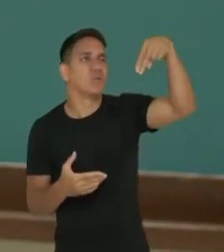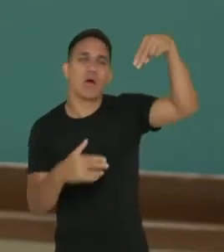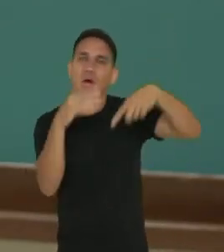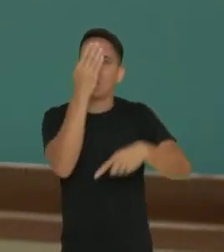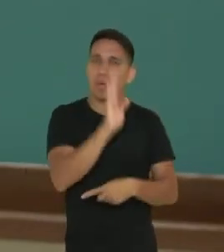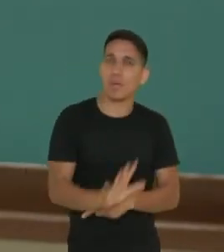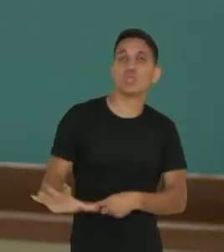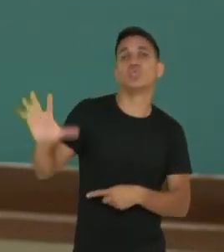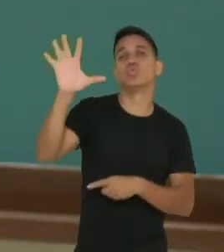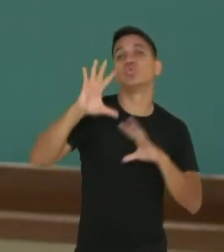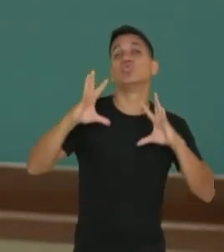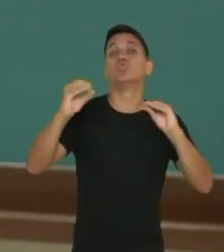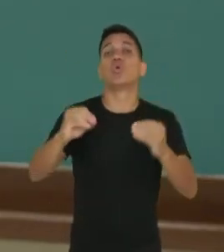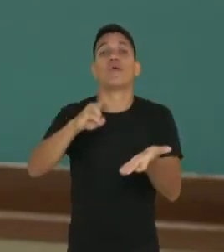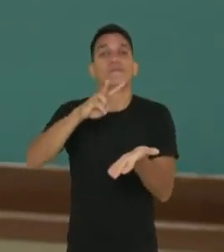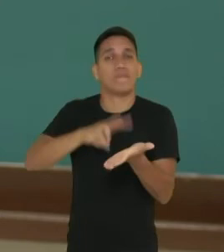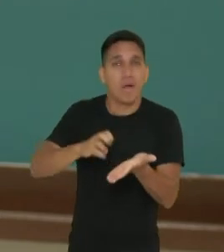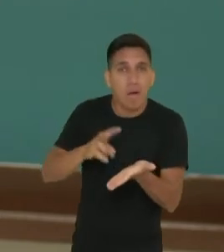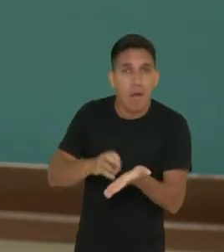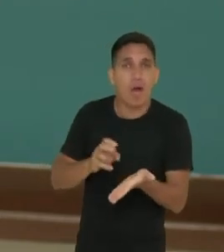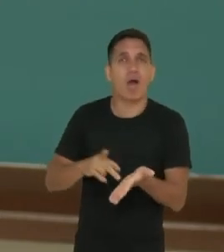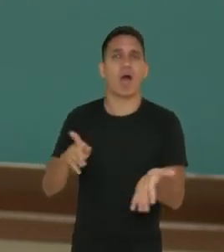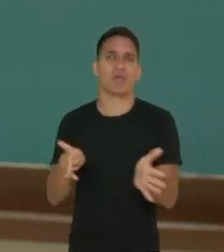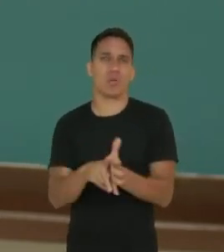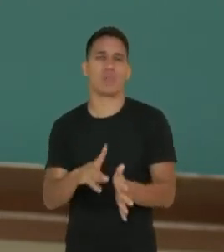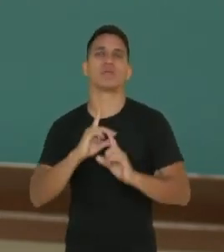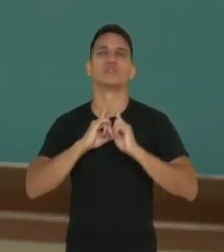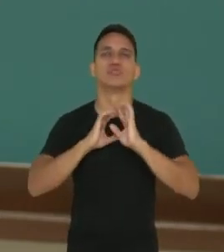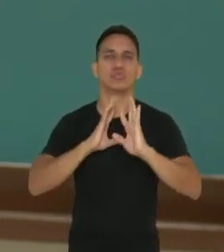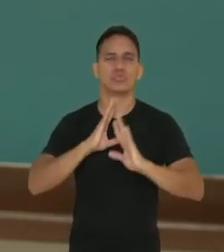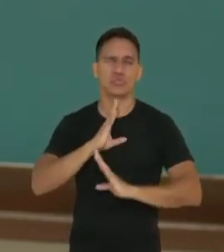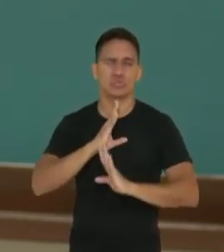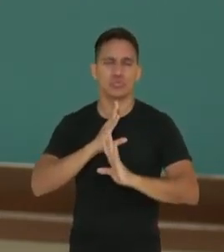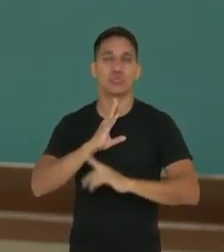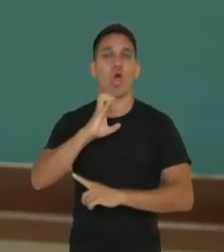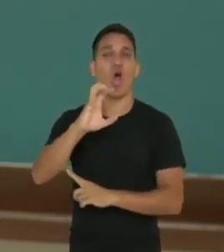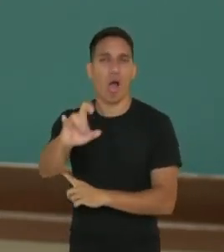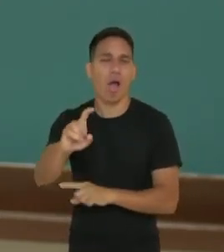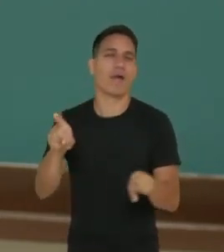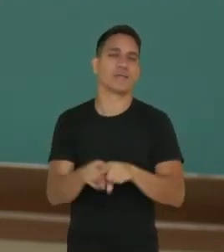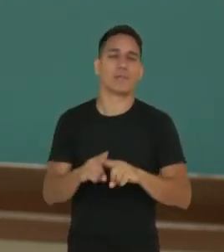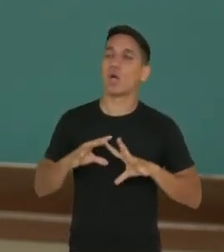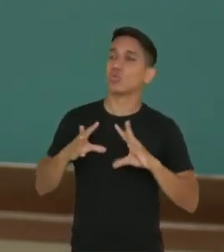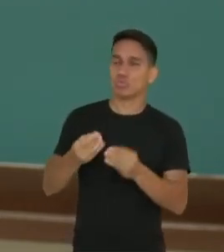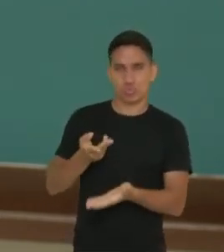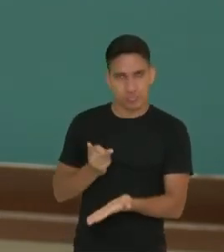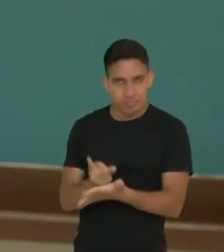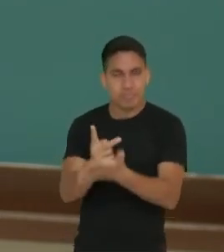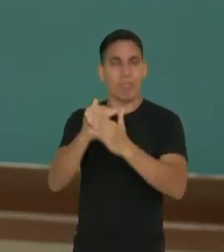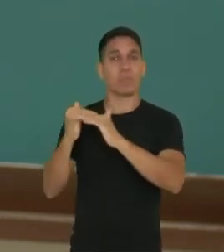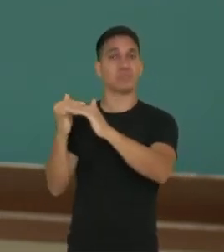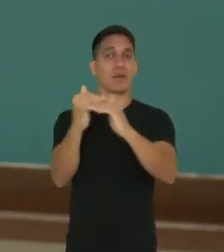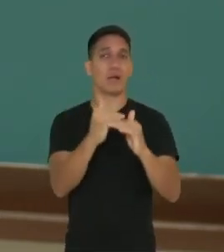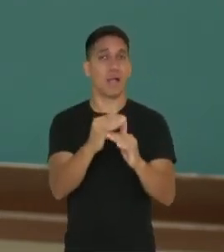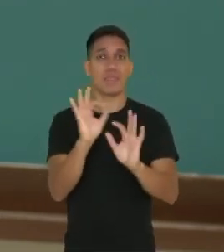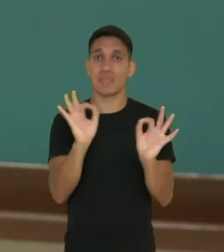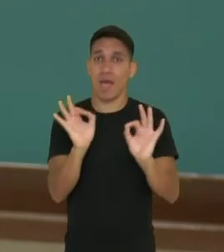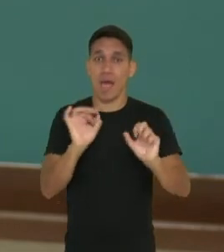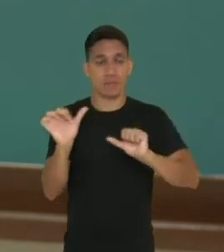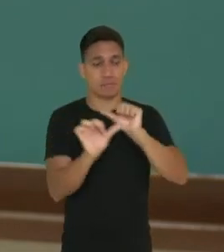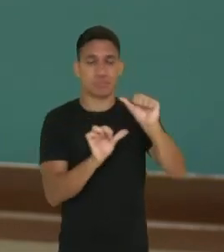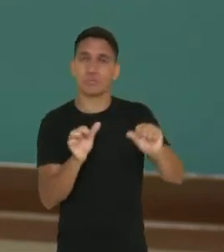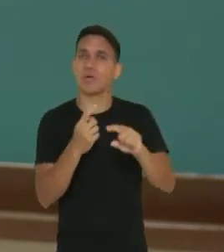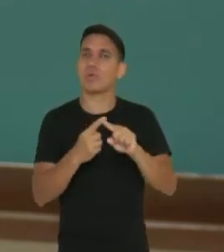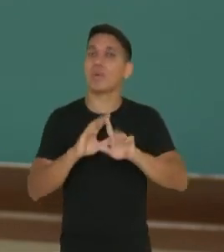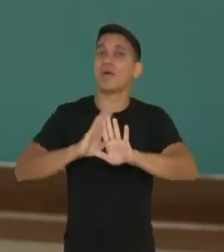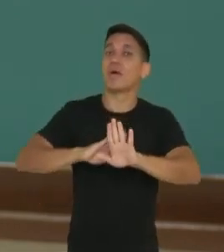Então, todo um vocabulário, um sotaque, né? Tudo se mantém, nada é alterado, né? Então, para dar a impressão